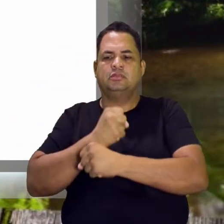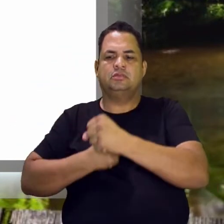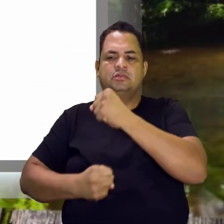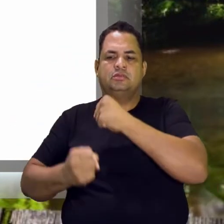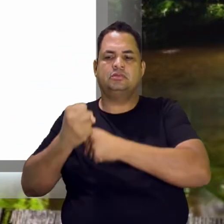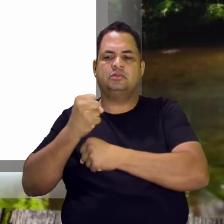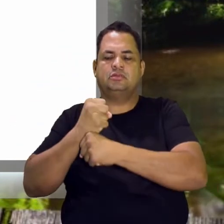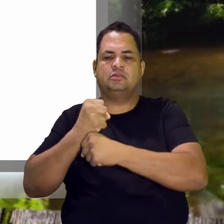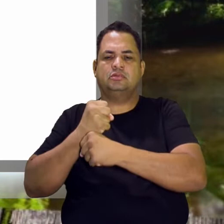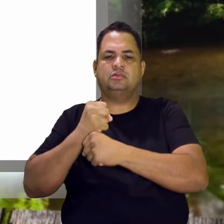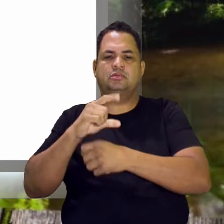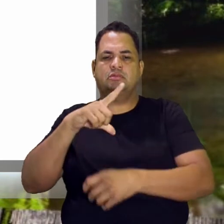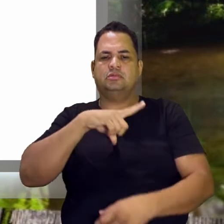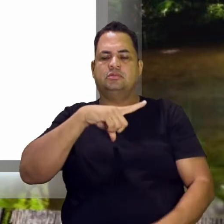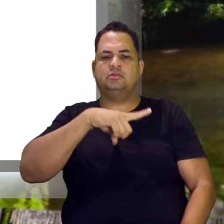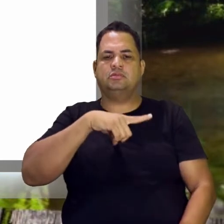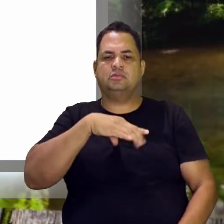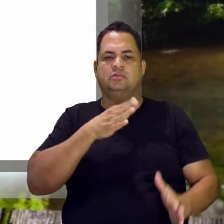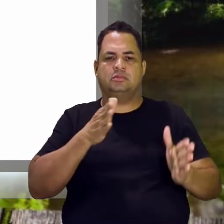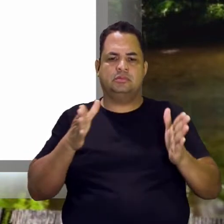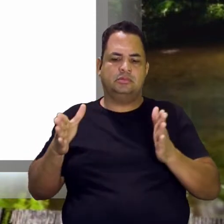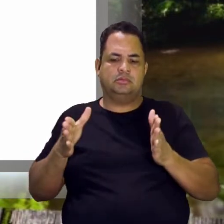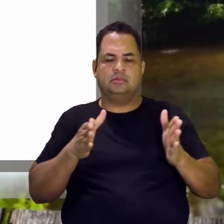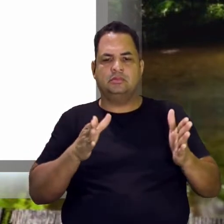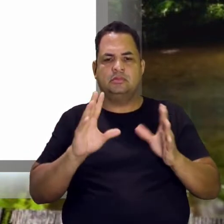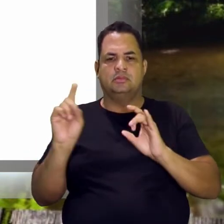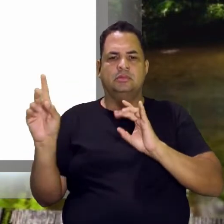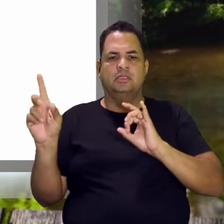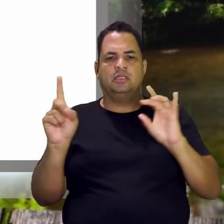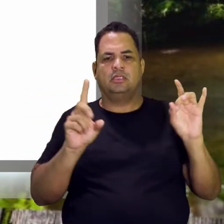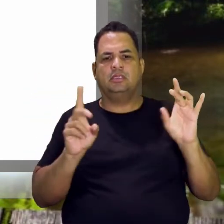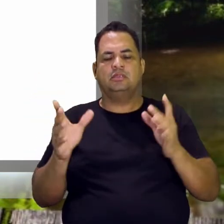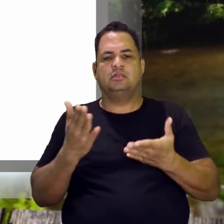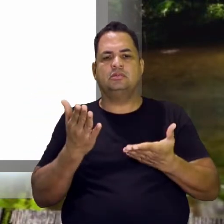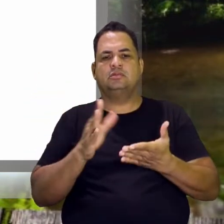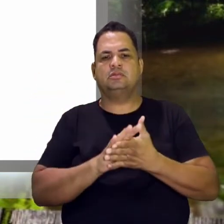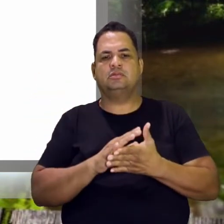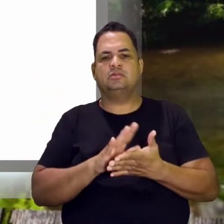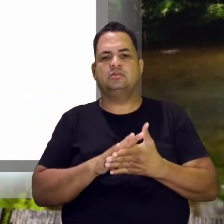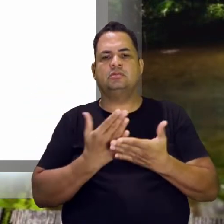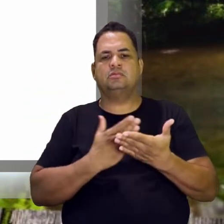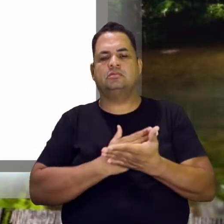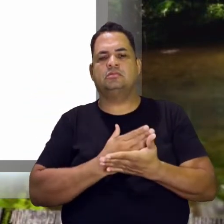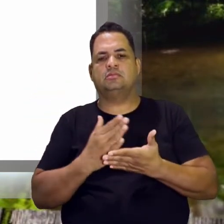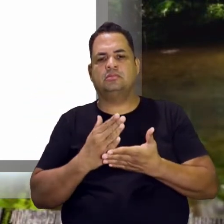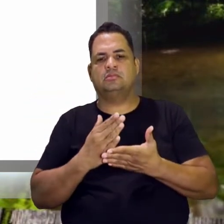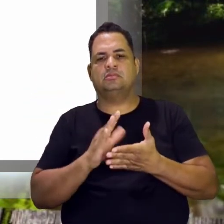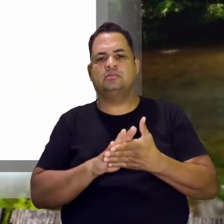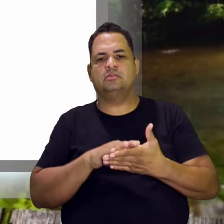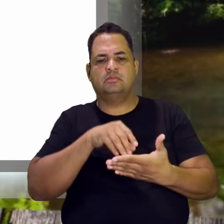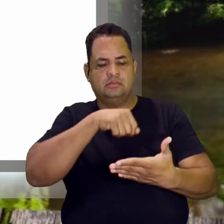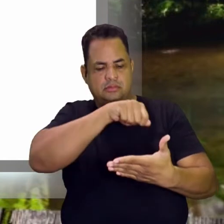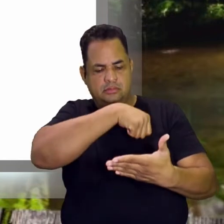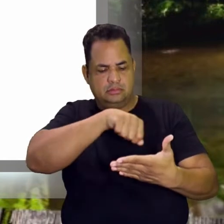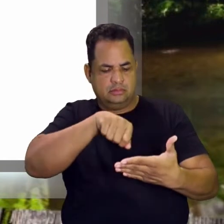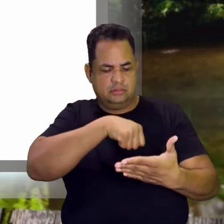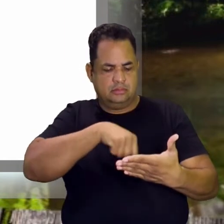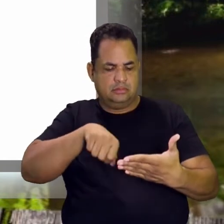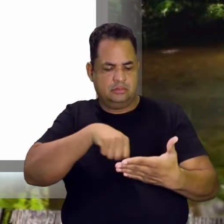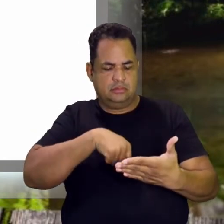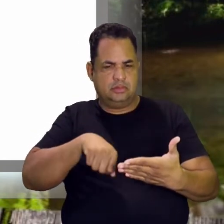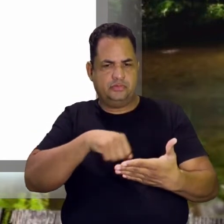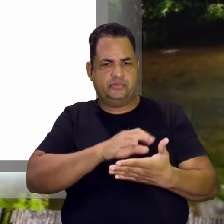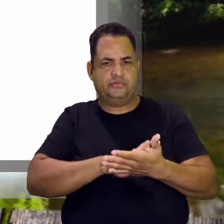E aí você tem os períodos. Em cada um desses períodos, a partir dos registros